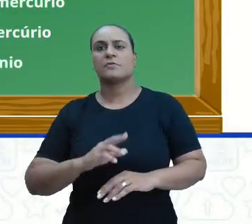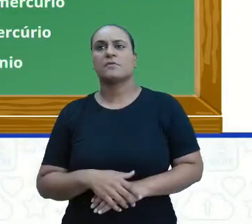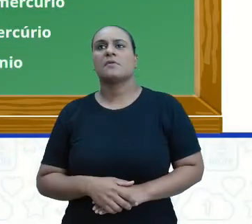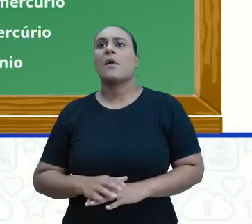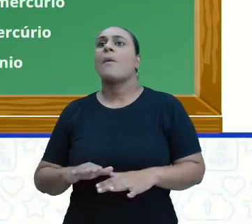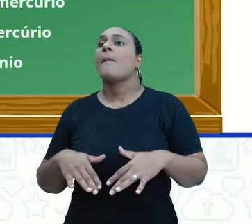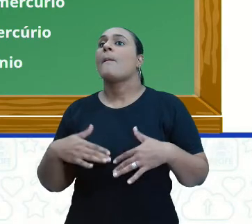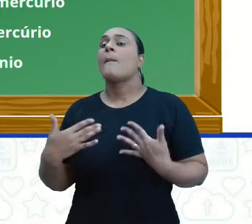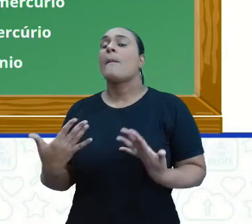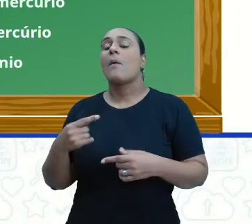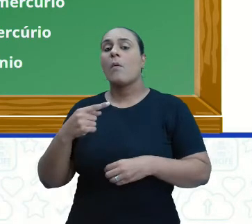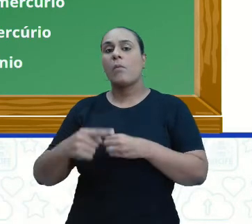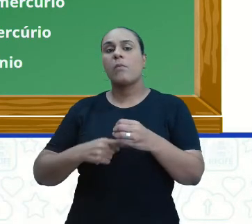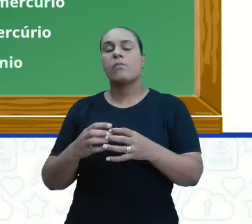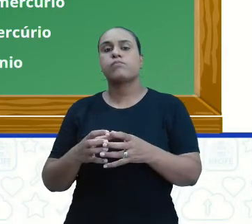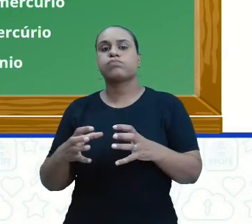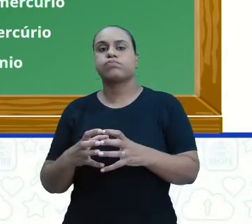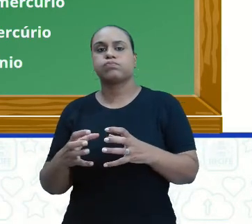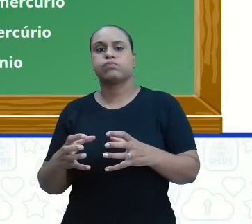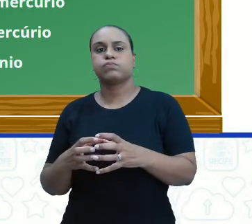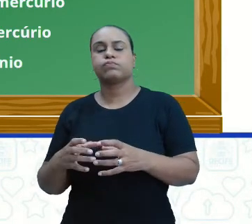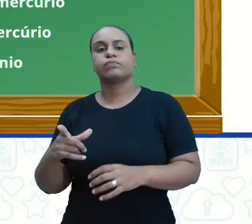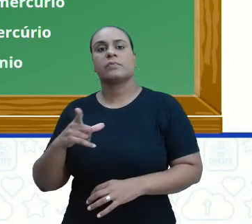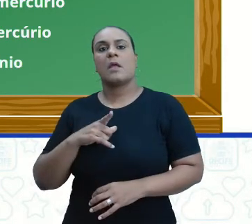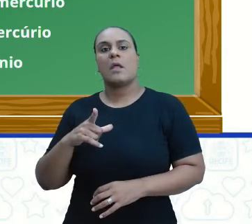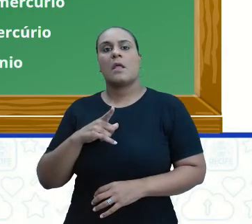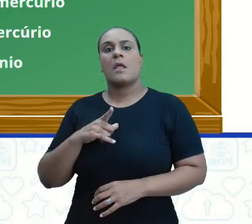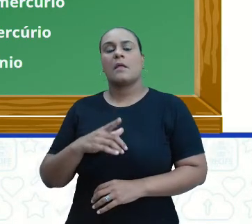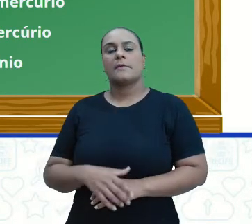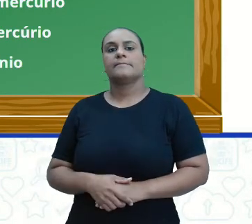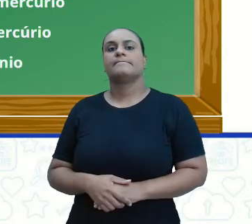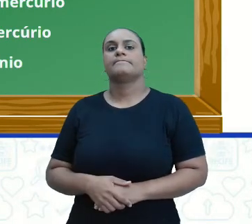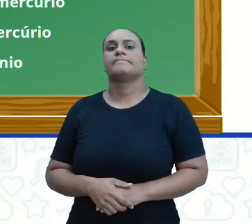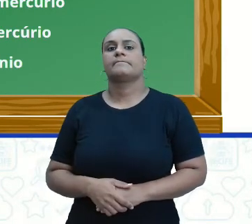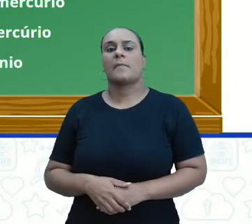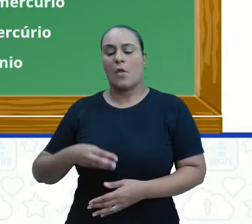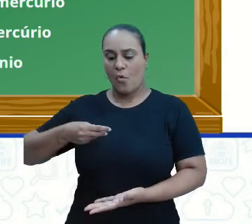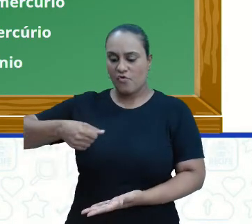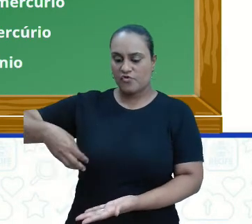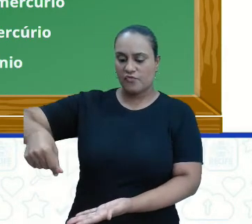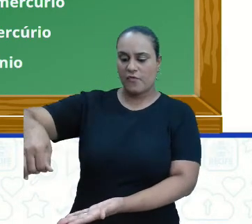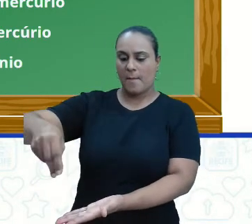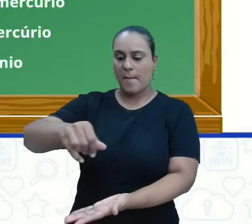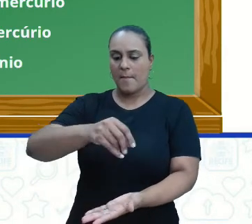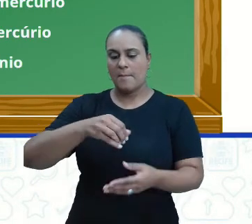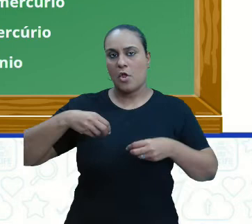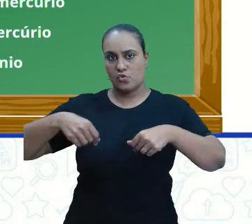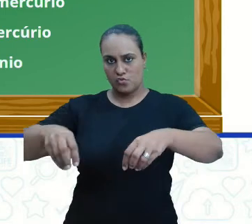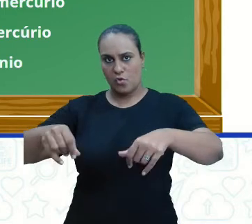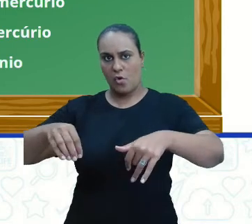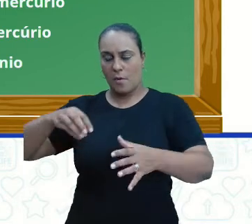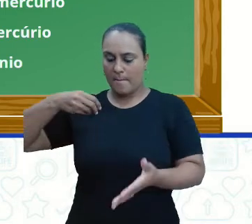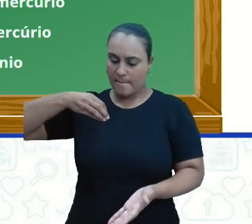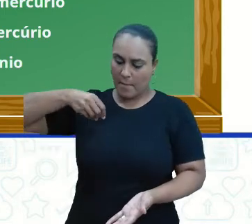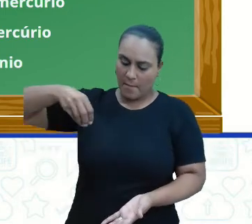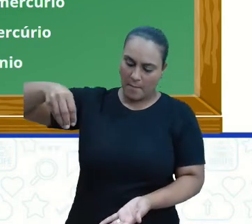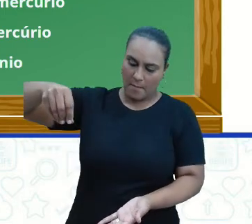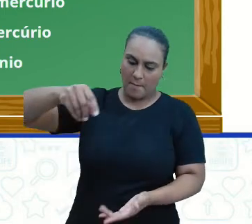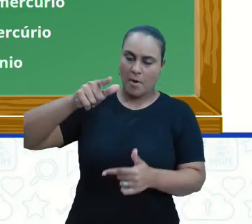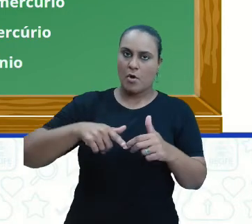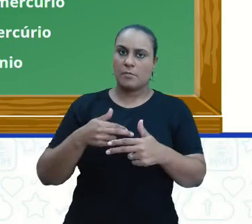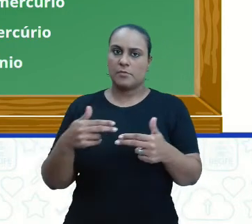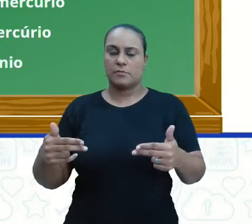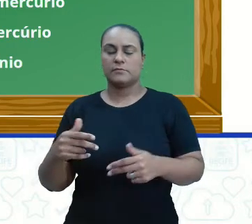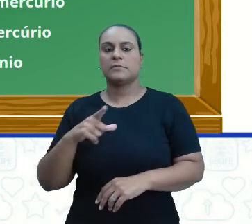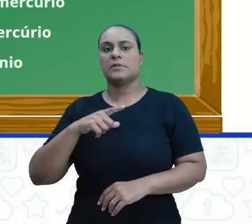esses elementos que compõem os fertilizantes, né? A maior parte deles tem esses 3